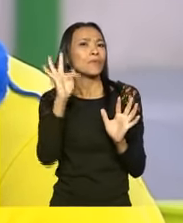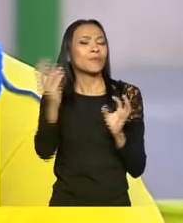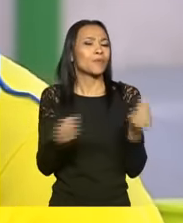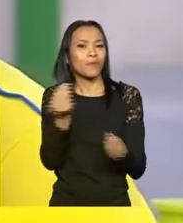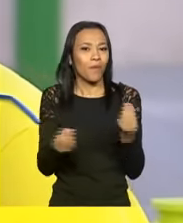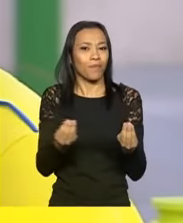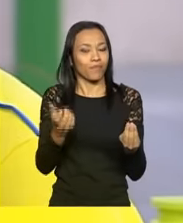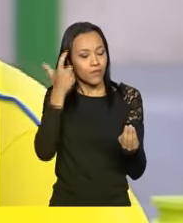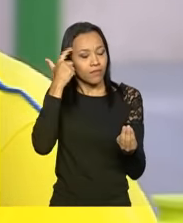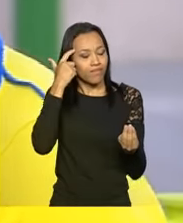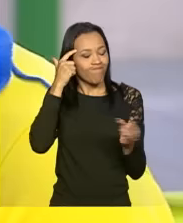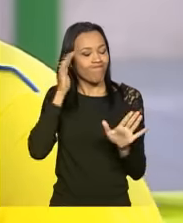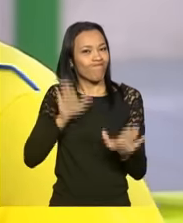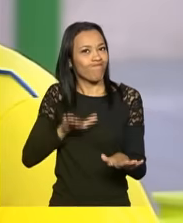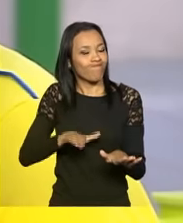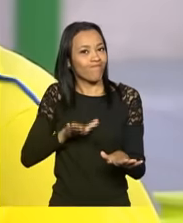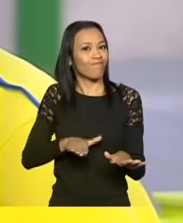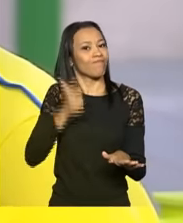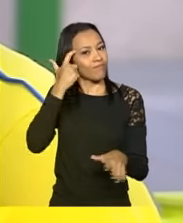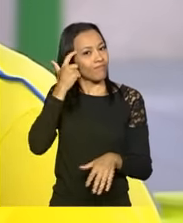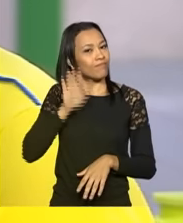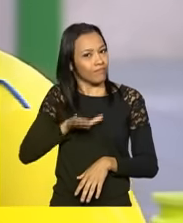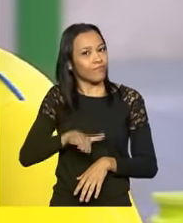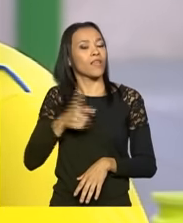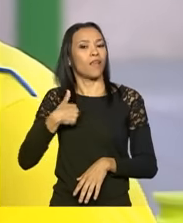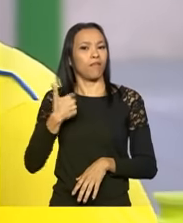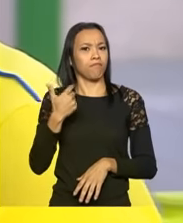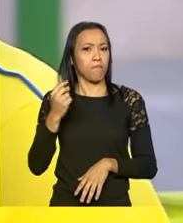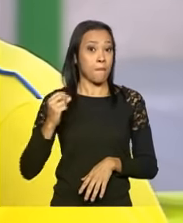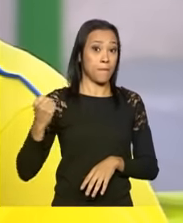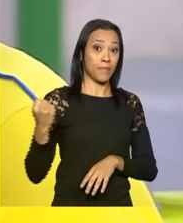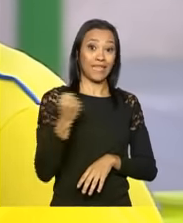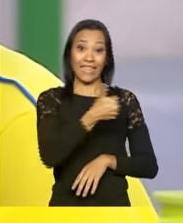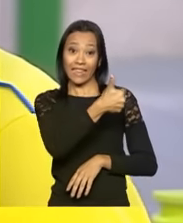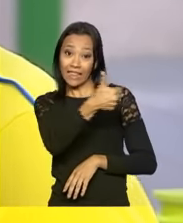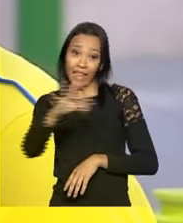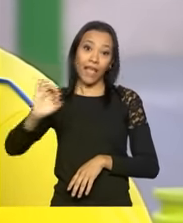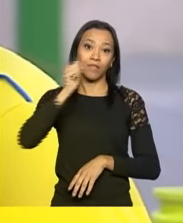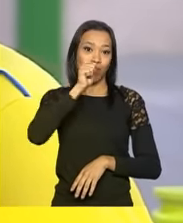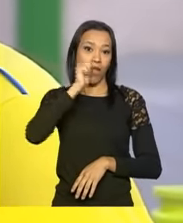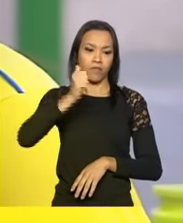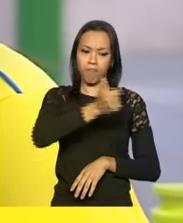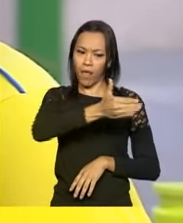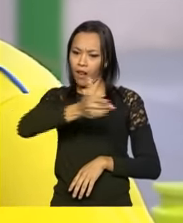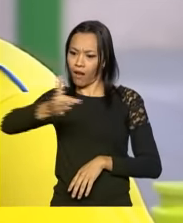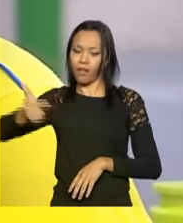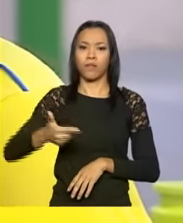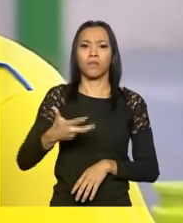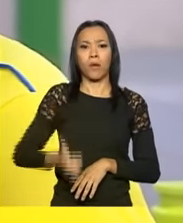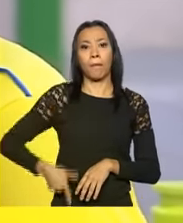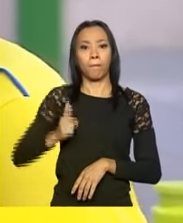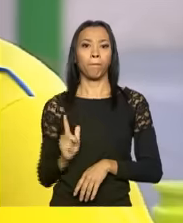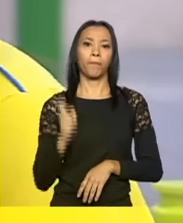bem com pé no chão né é pretendo tá entre as primeiras 10 mulheres eh na pistola de ar